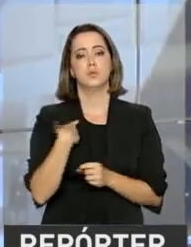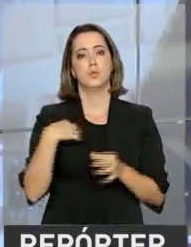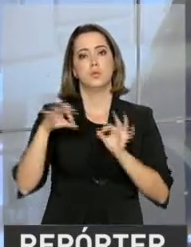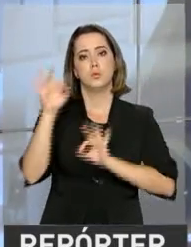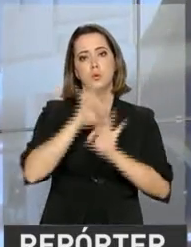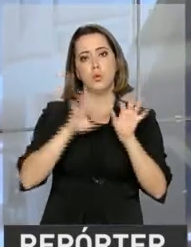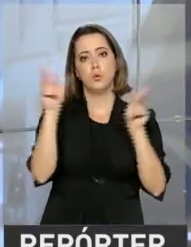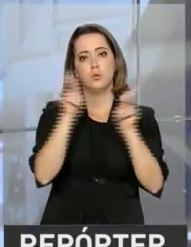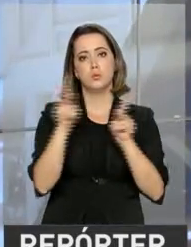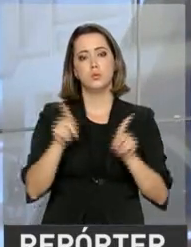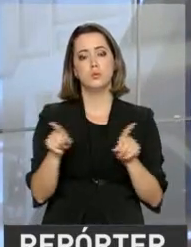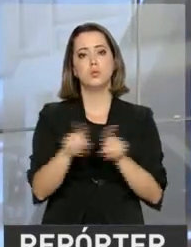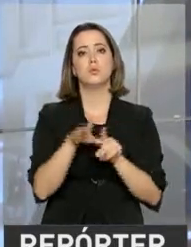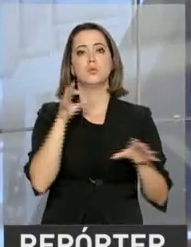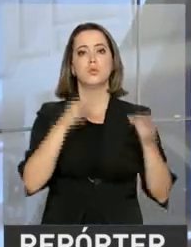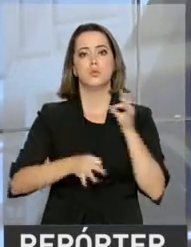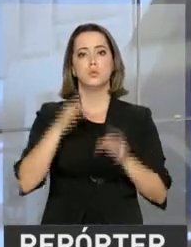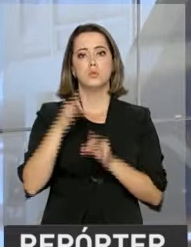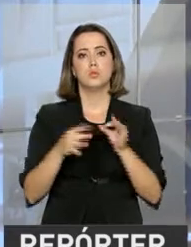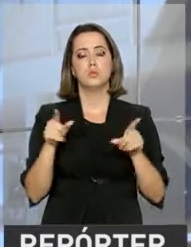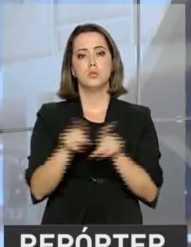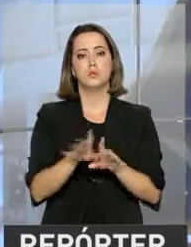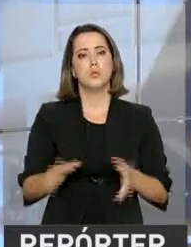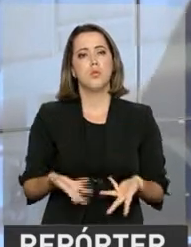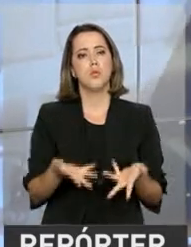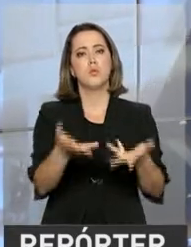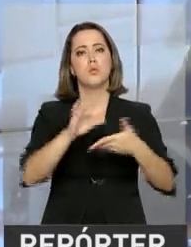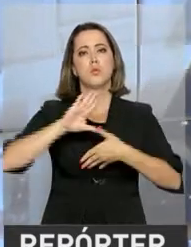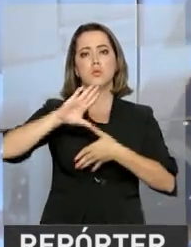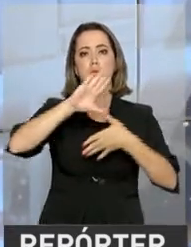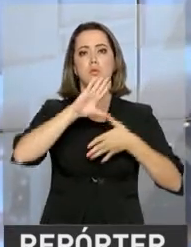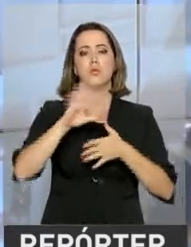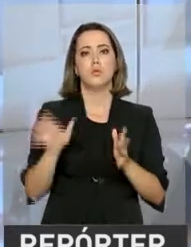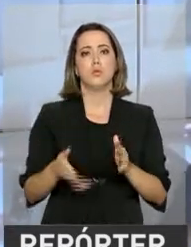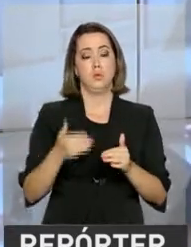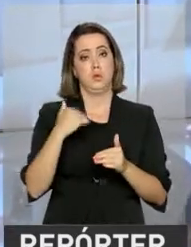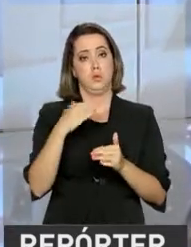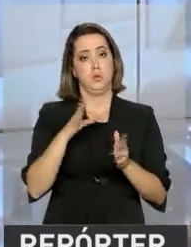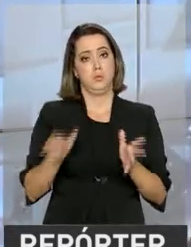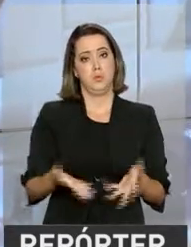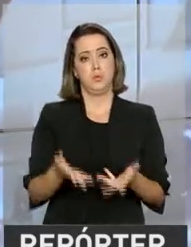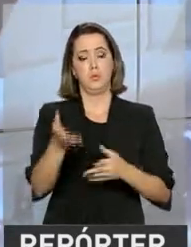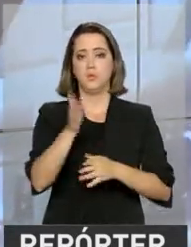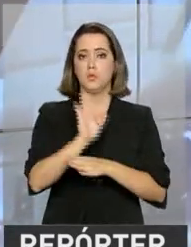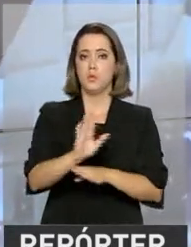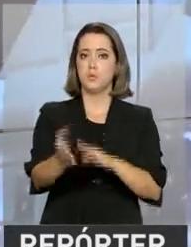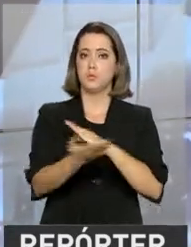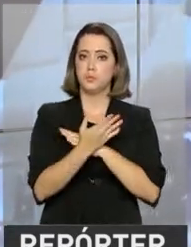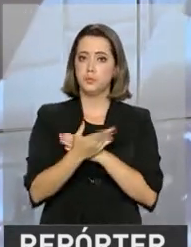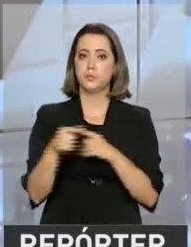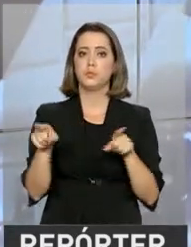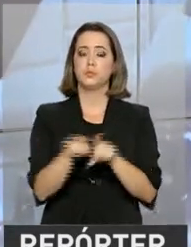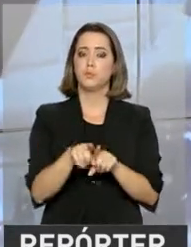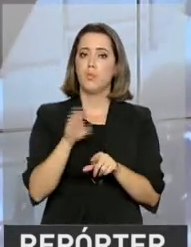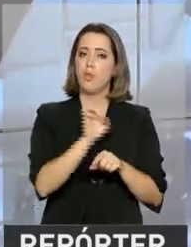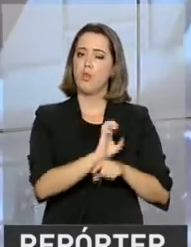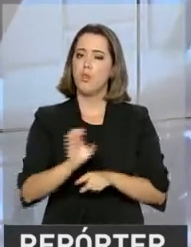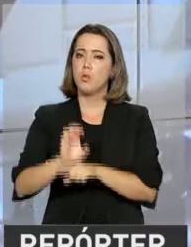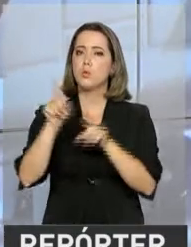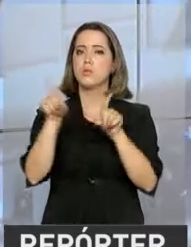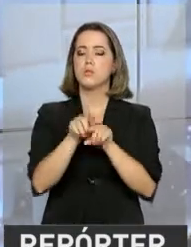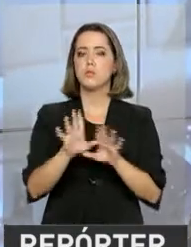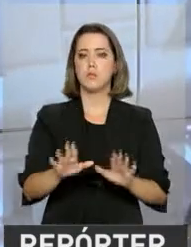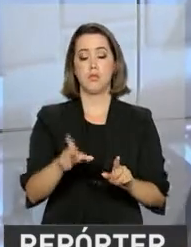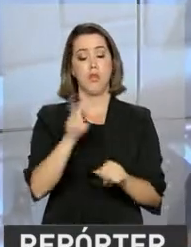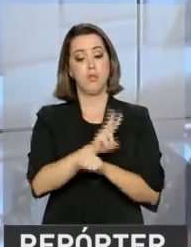e justiça no continente americano promover a solidariedade ea cooperação mútua entre os estados da região e defender a soberania